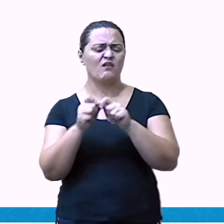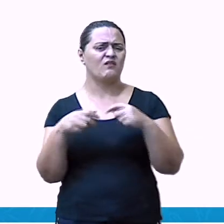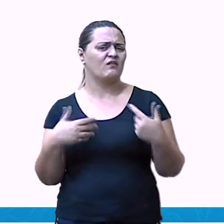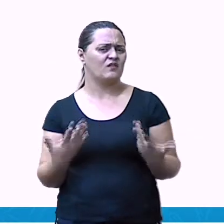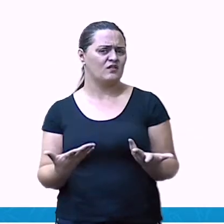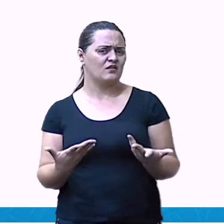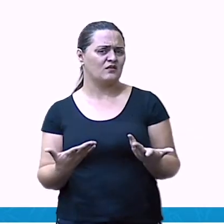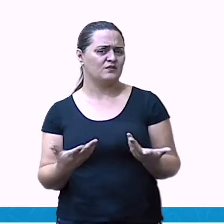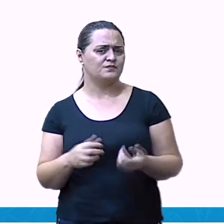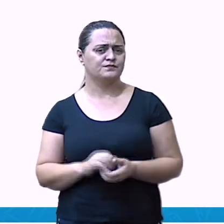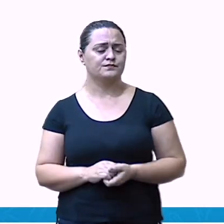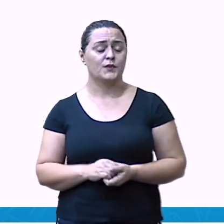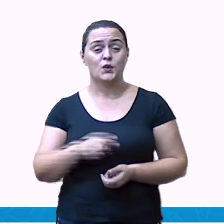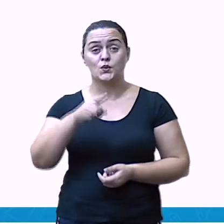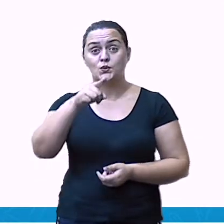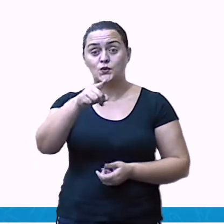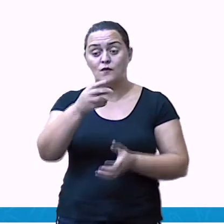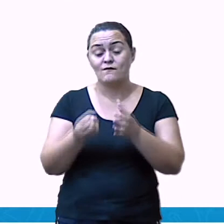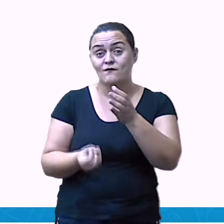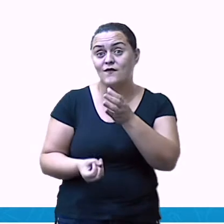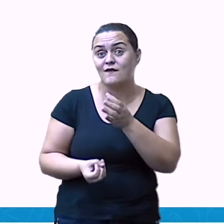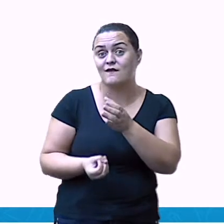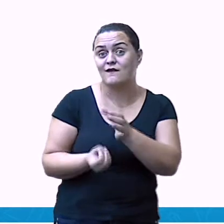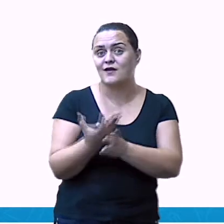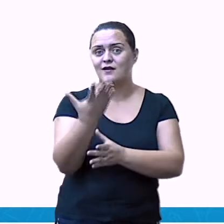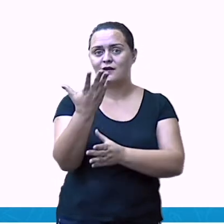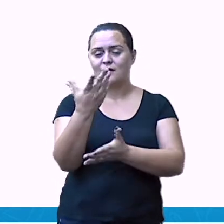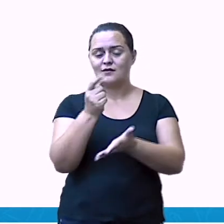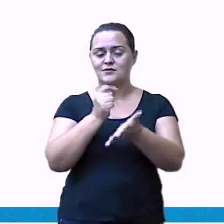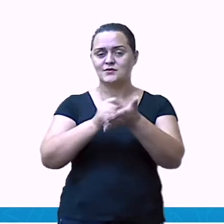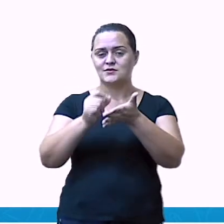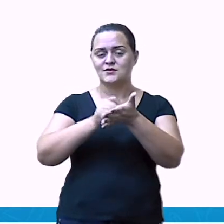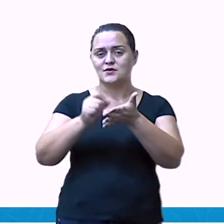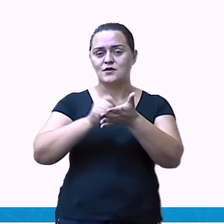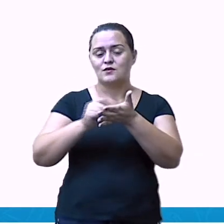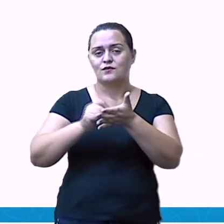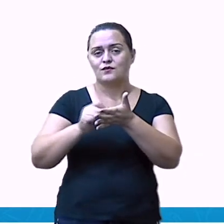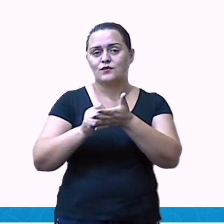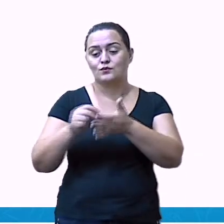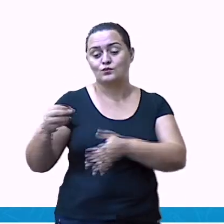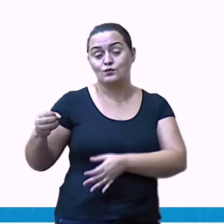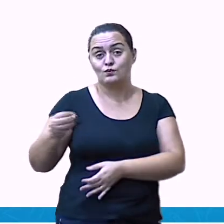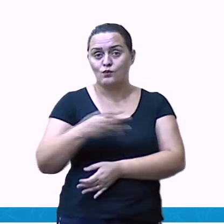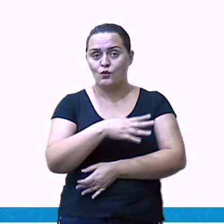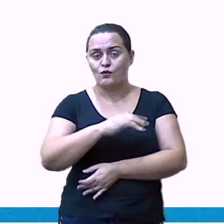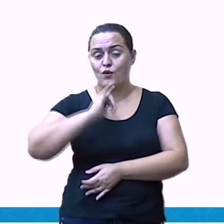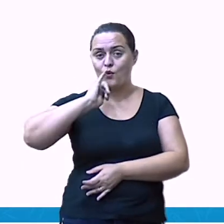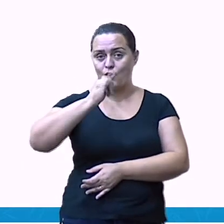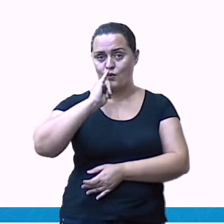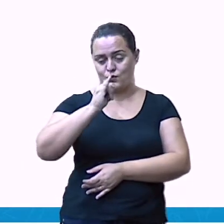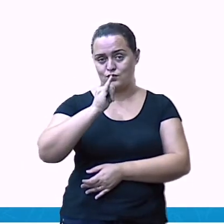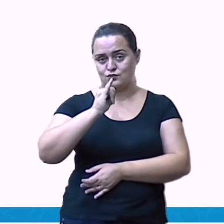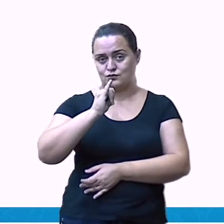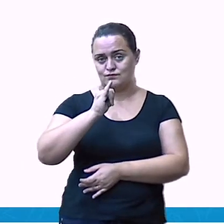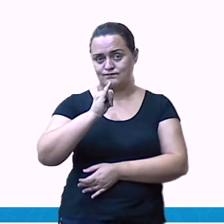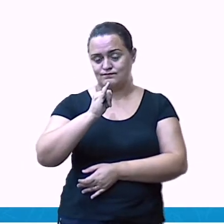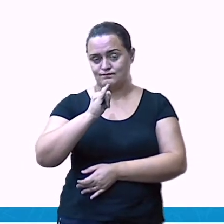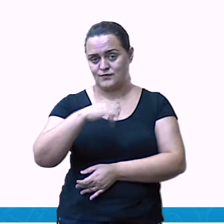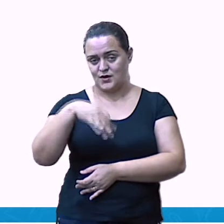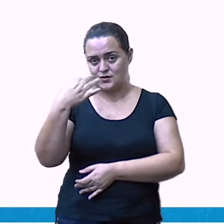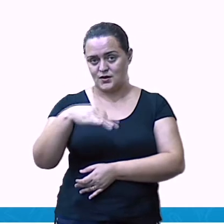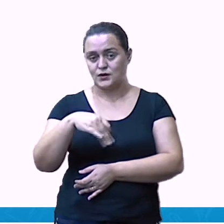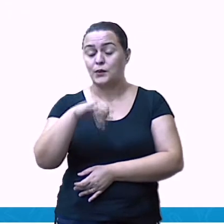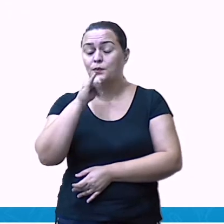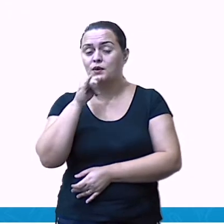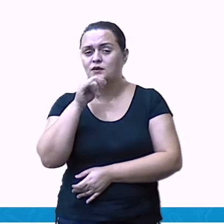criar uma nova versão de um conto tradicional. Para isso, Escolha um conto